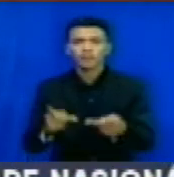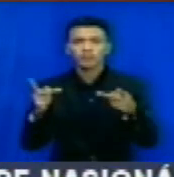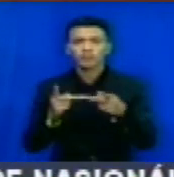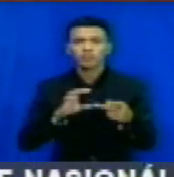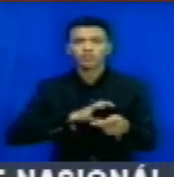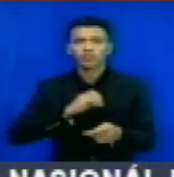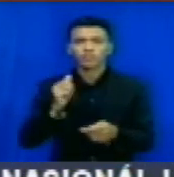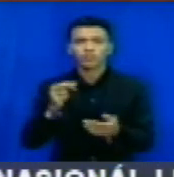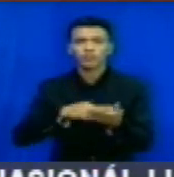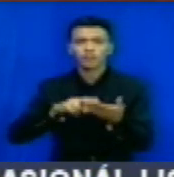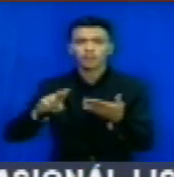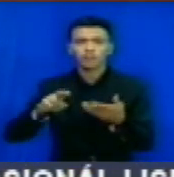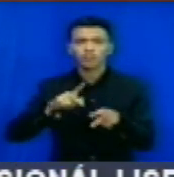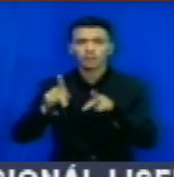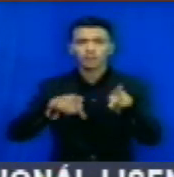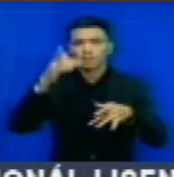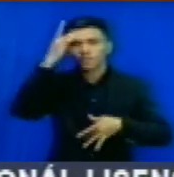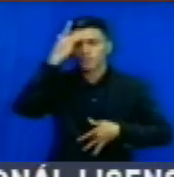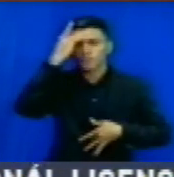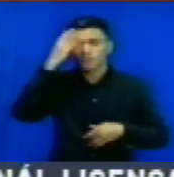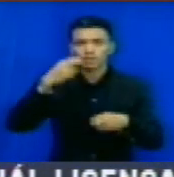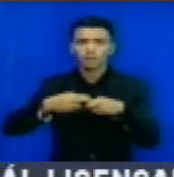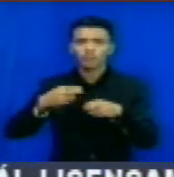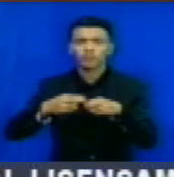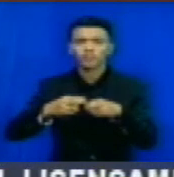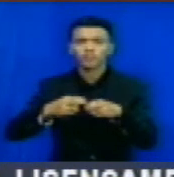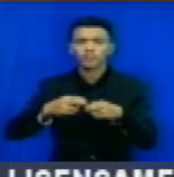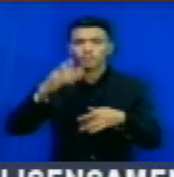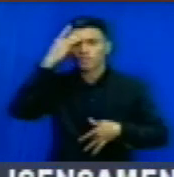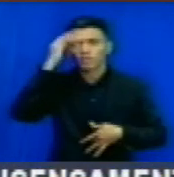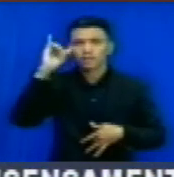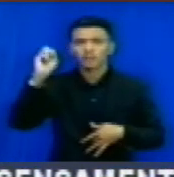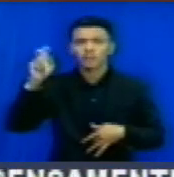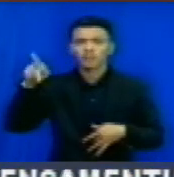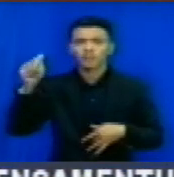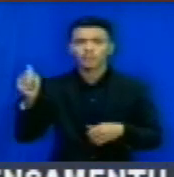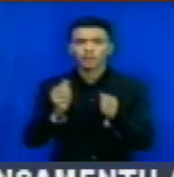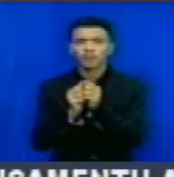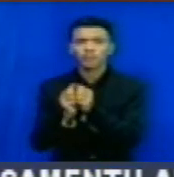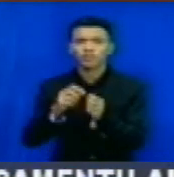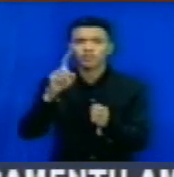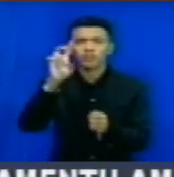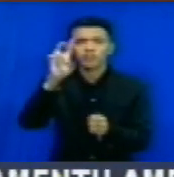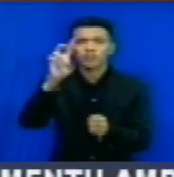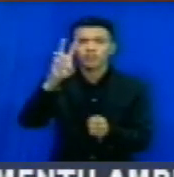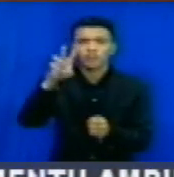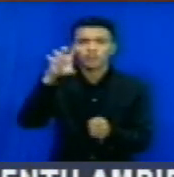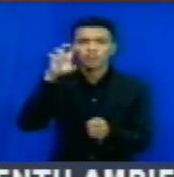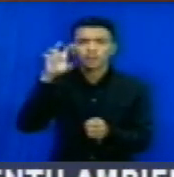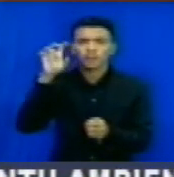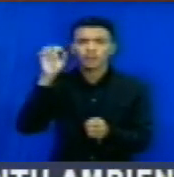Centro de Saúde Comoro registra paciente sofre moras infecção respiratório, hamutu kriungnen atusia